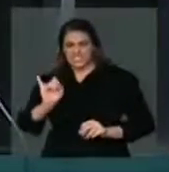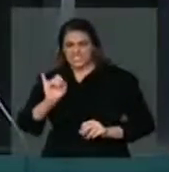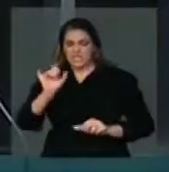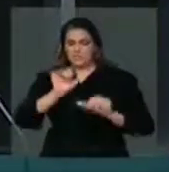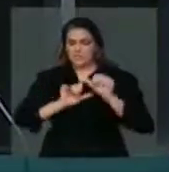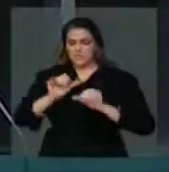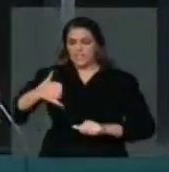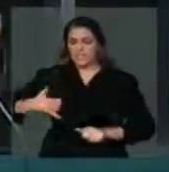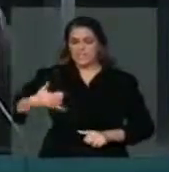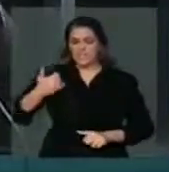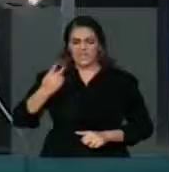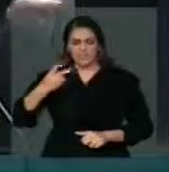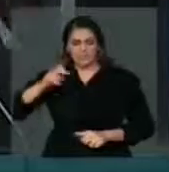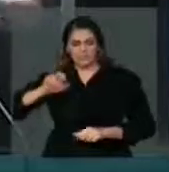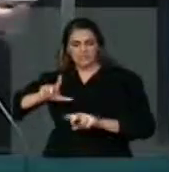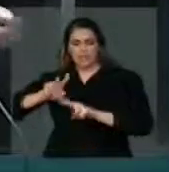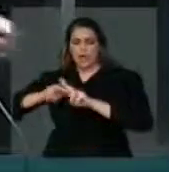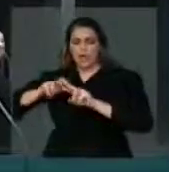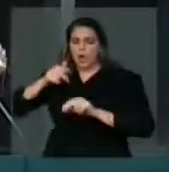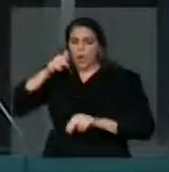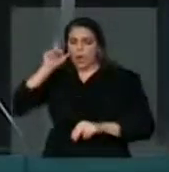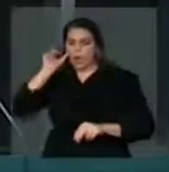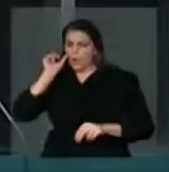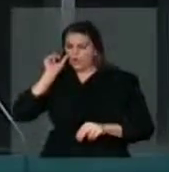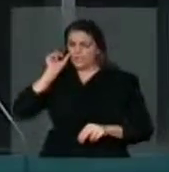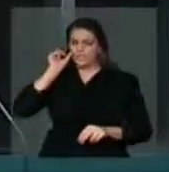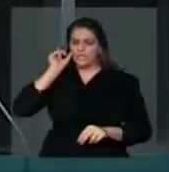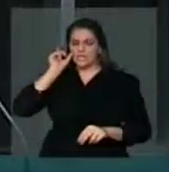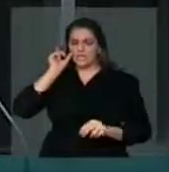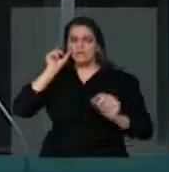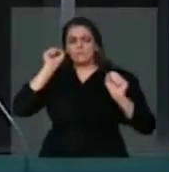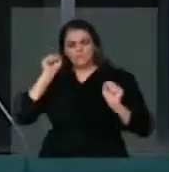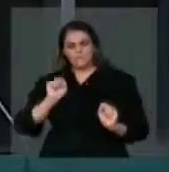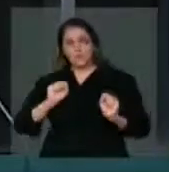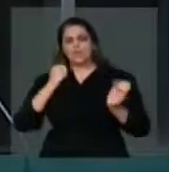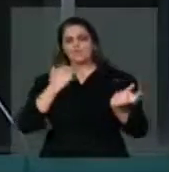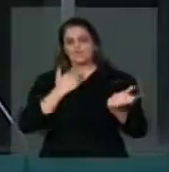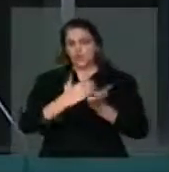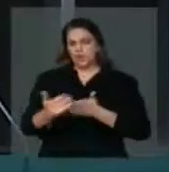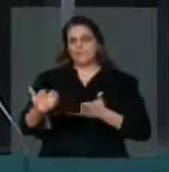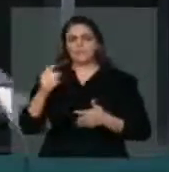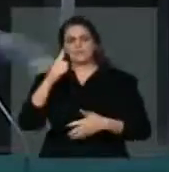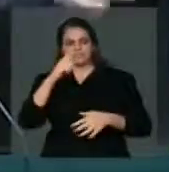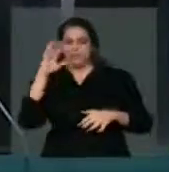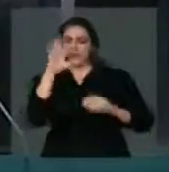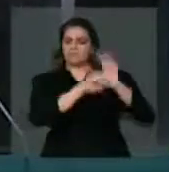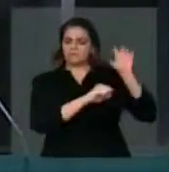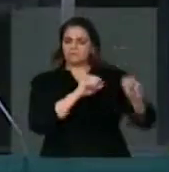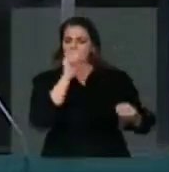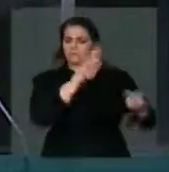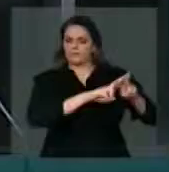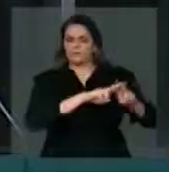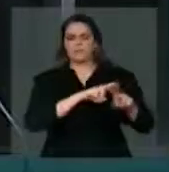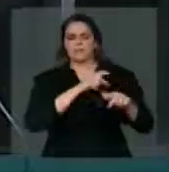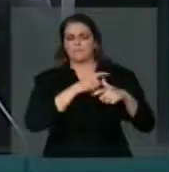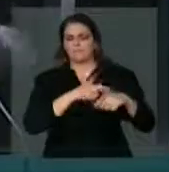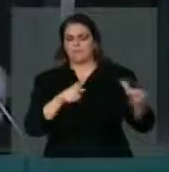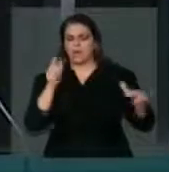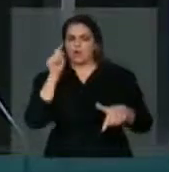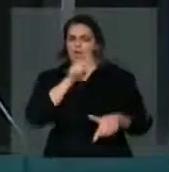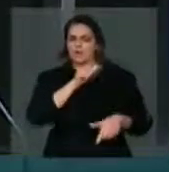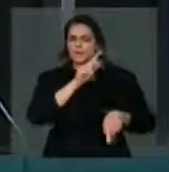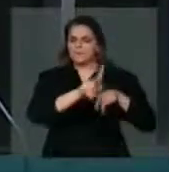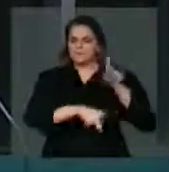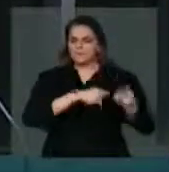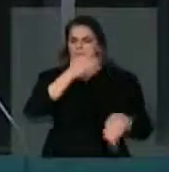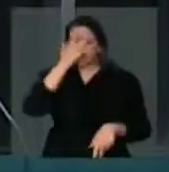penal ontem e tivéssemos que sair prendendo, poderia colocar um ônibus na porta desta casa, que boa parte daquele